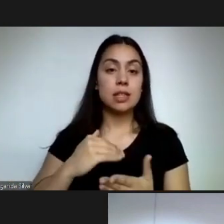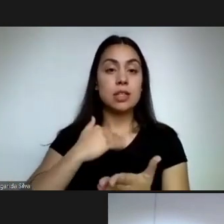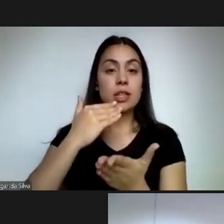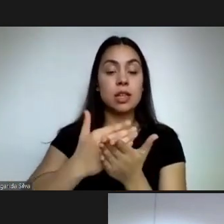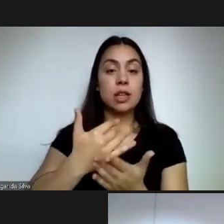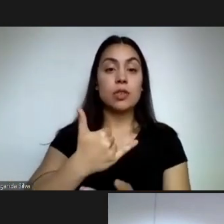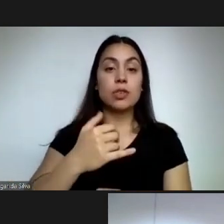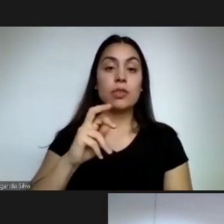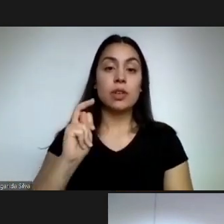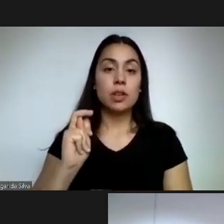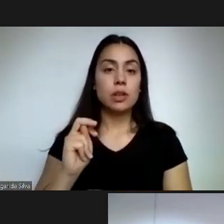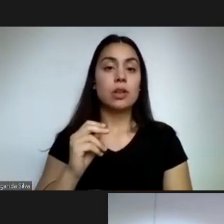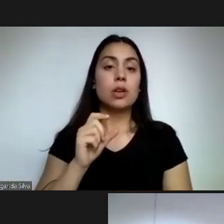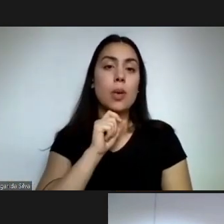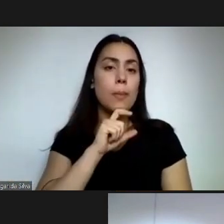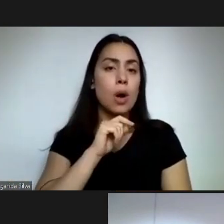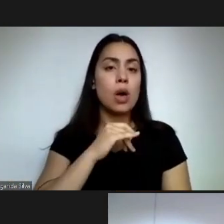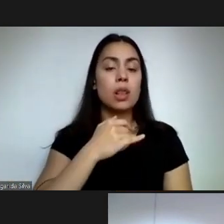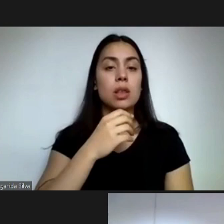também.